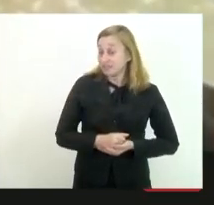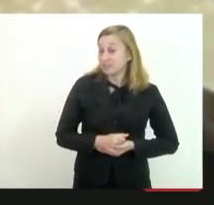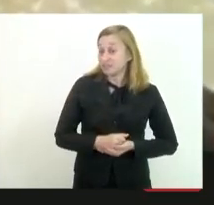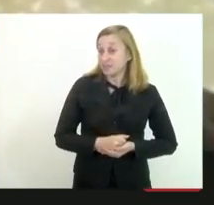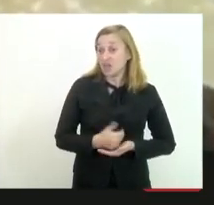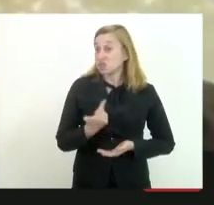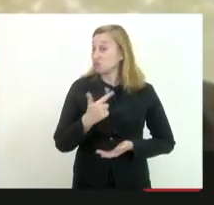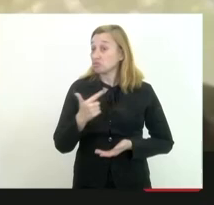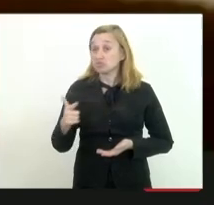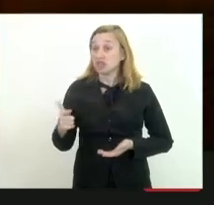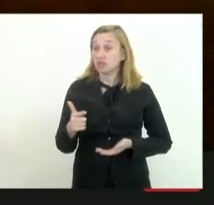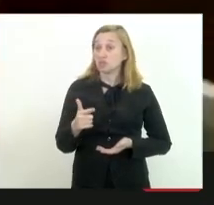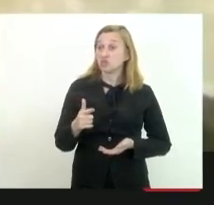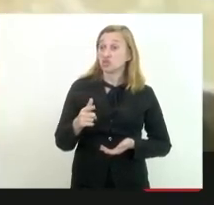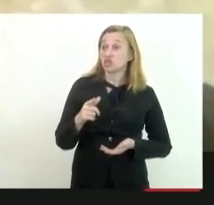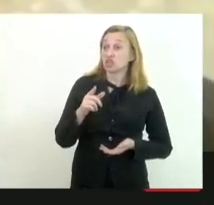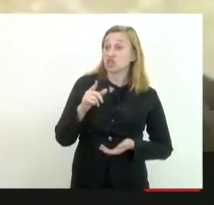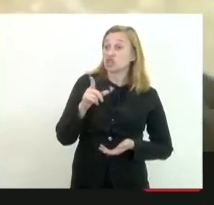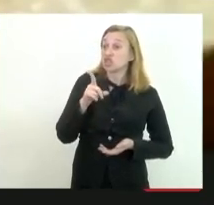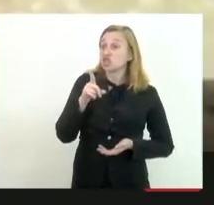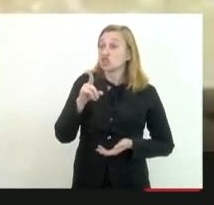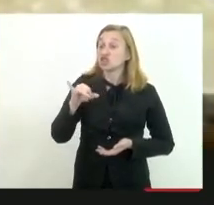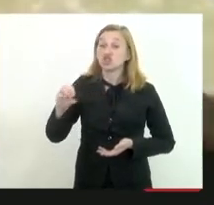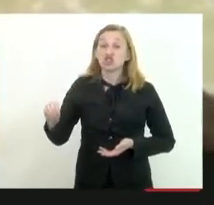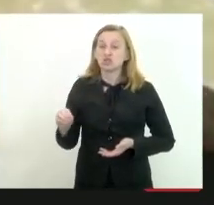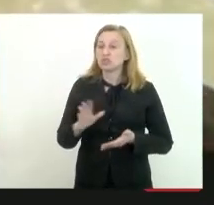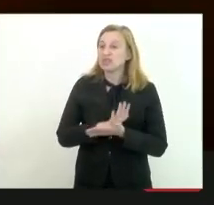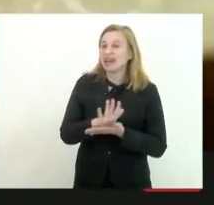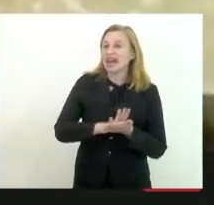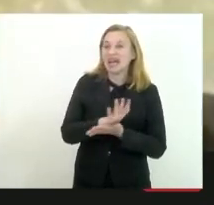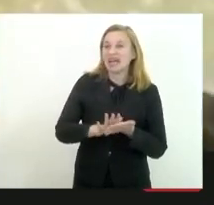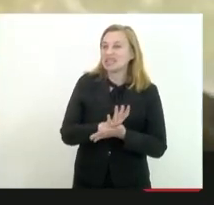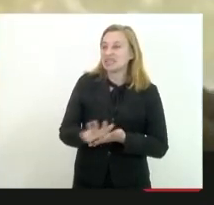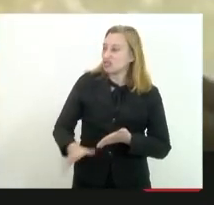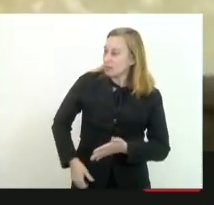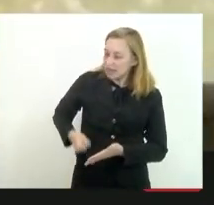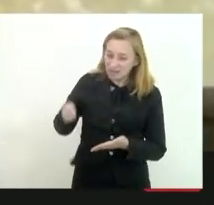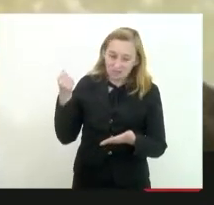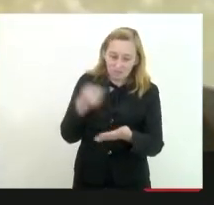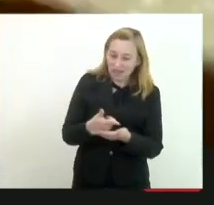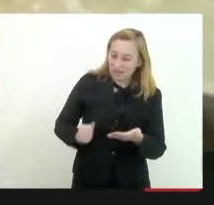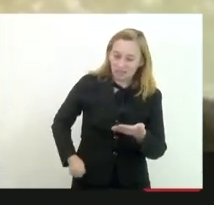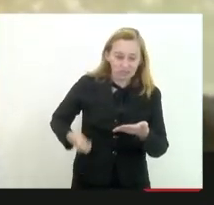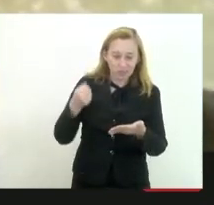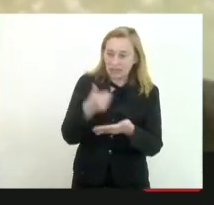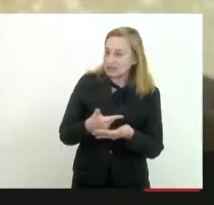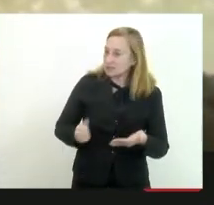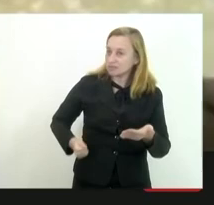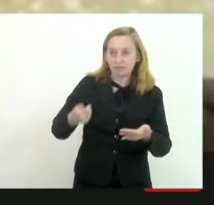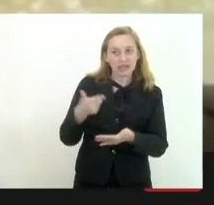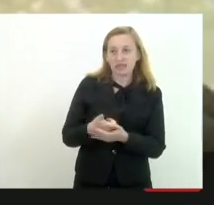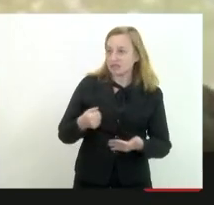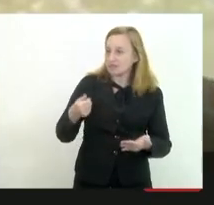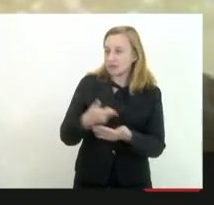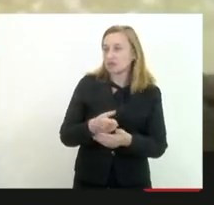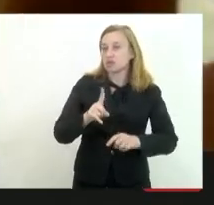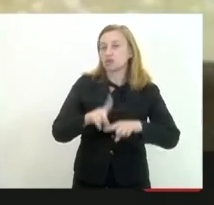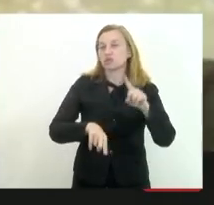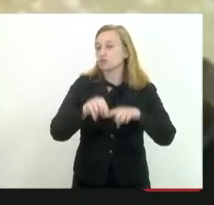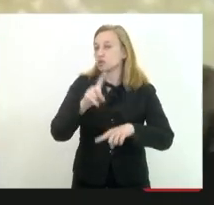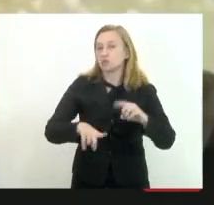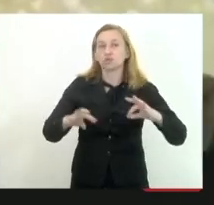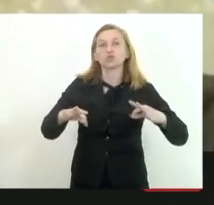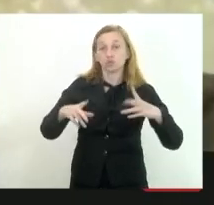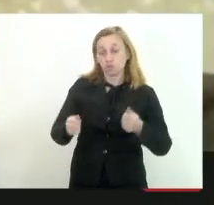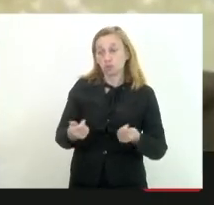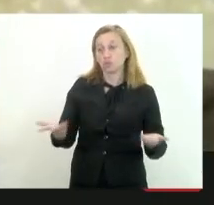tem. Mensalidade, ninguém paga nada. É tudo o cara metendo a mão no bolso para comprar defumador, vela, etc. Infelizmente,